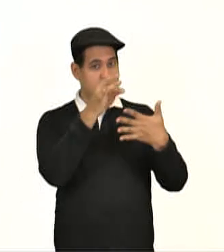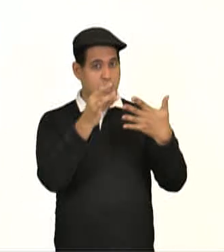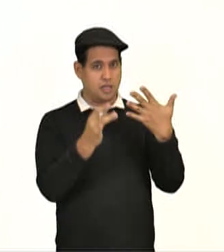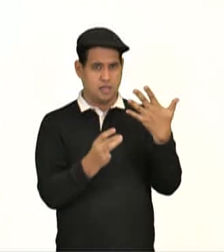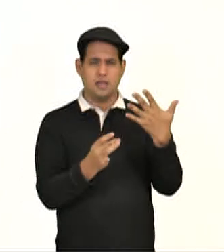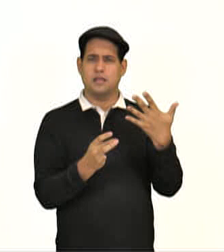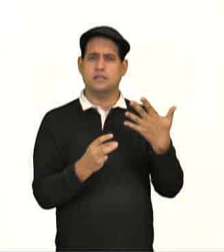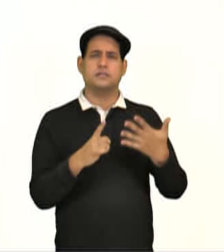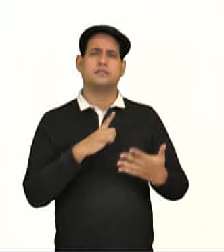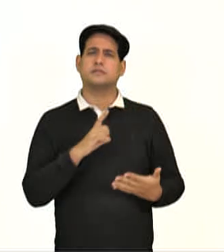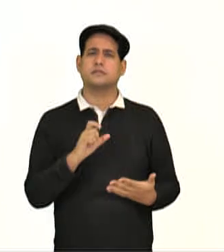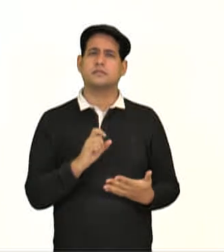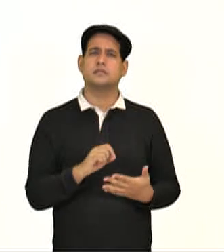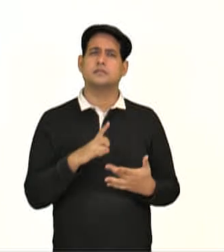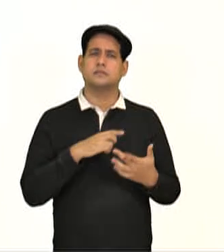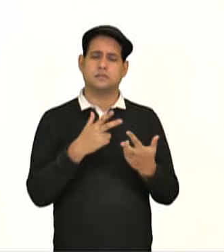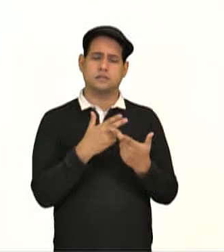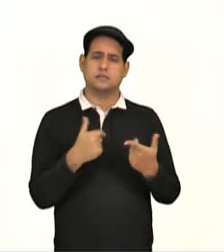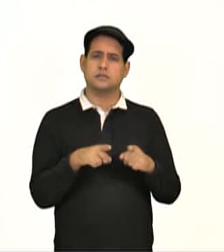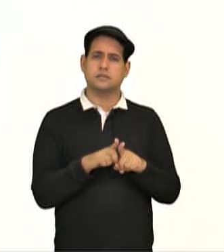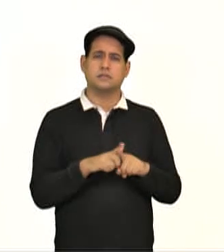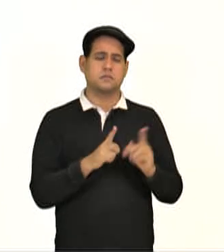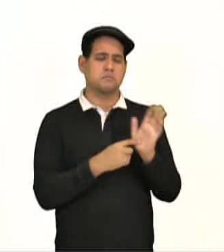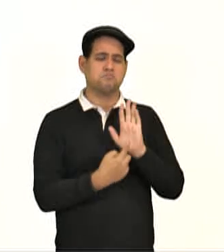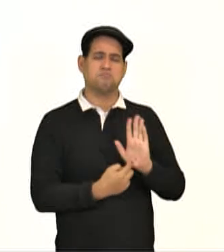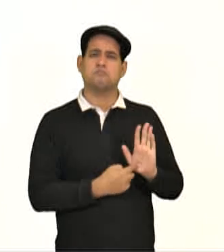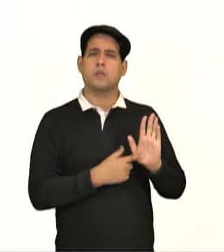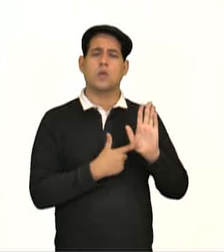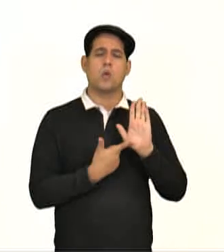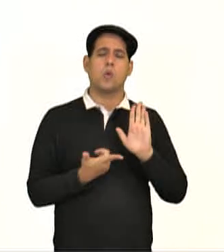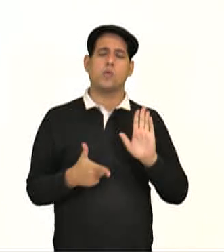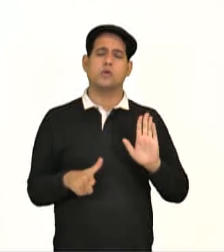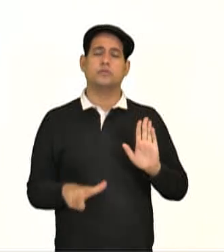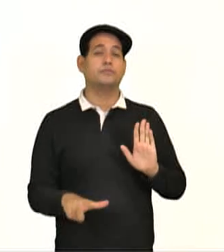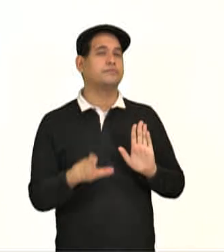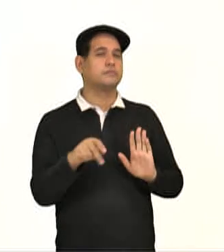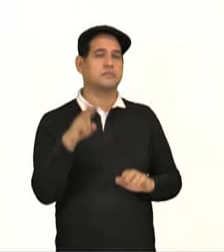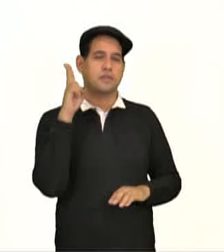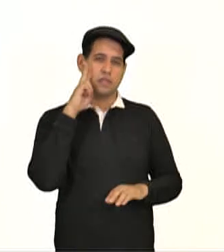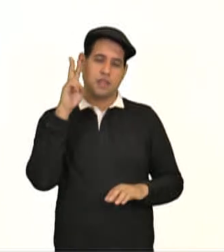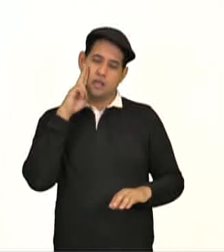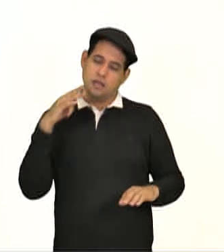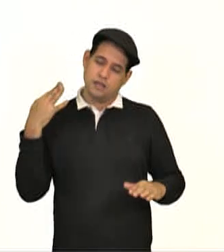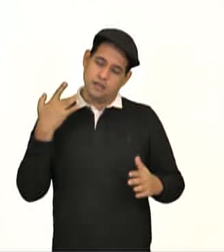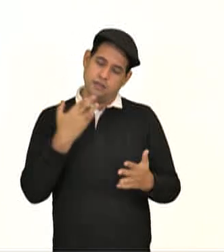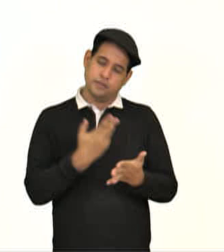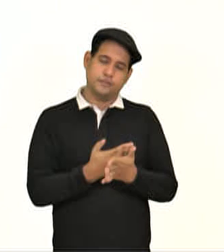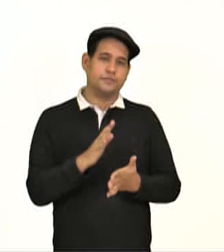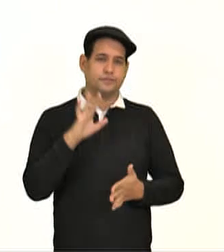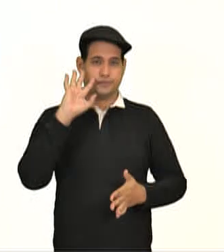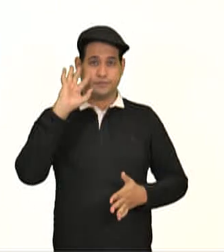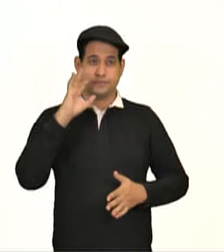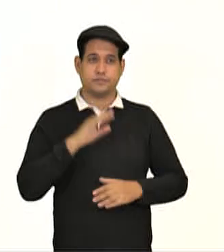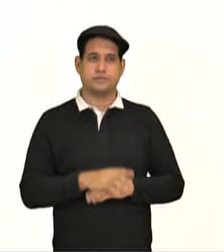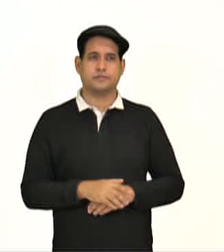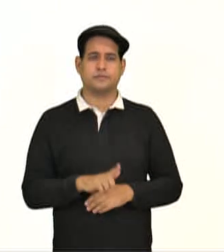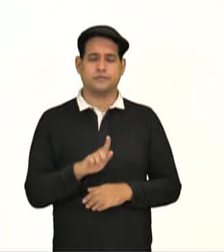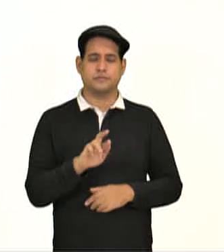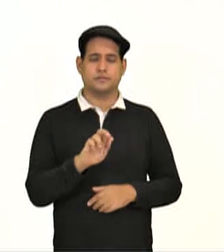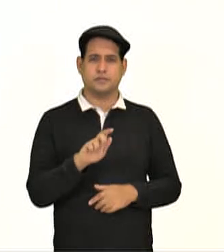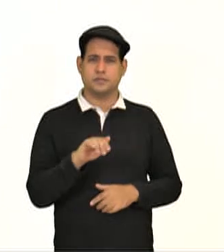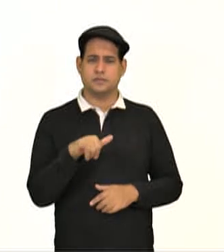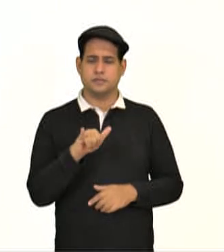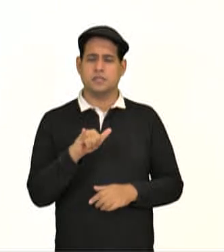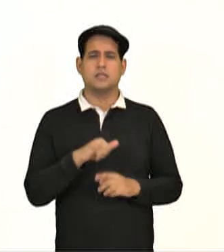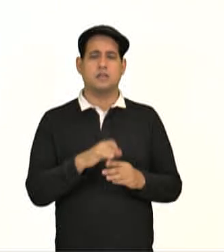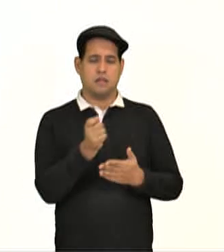especificamente, né? Temos as reticências ali também indicando que continua a história acontecendo. Gregory estava escrevendo